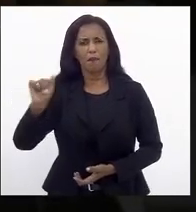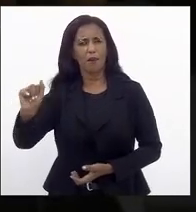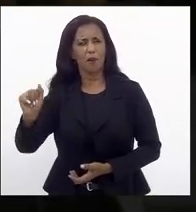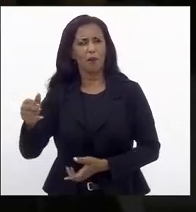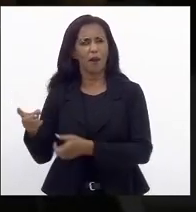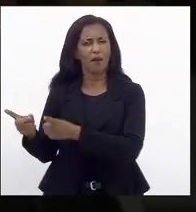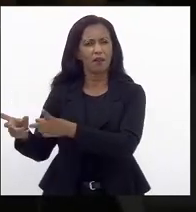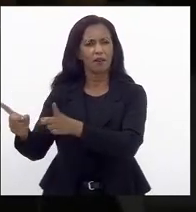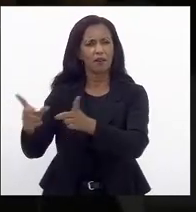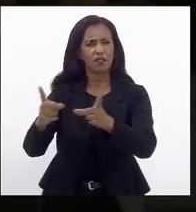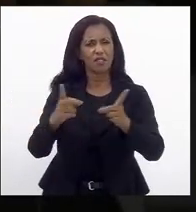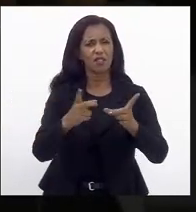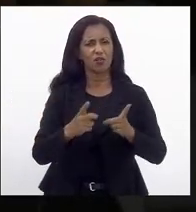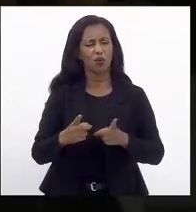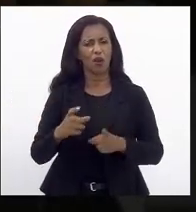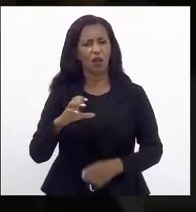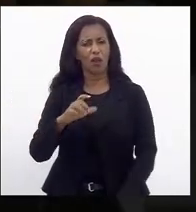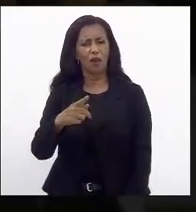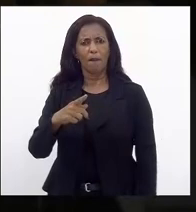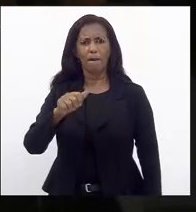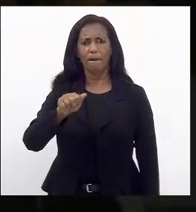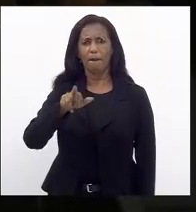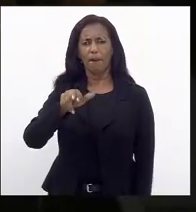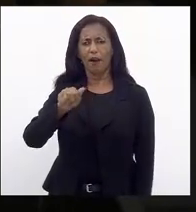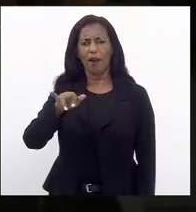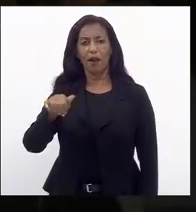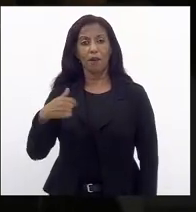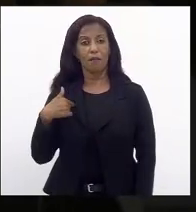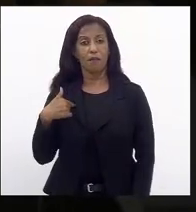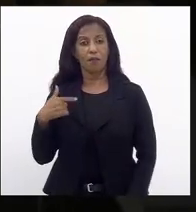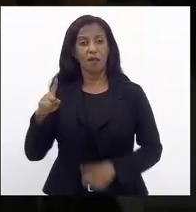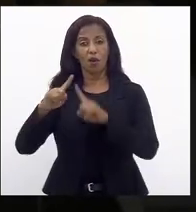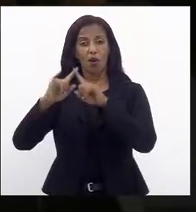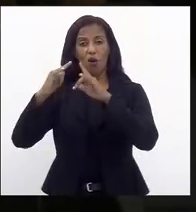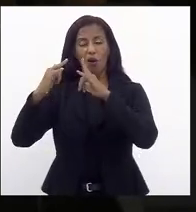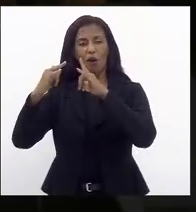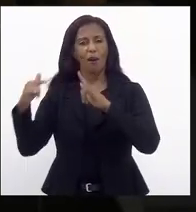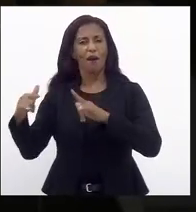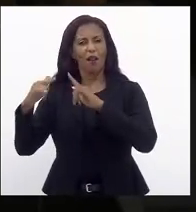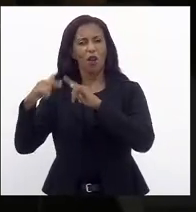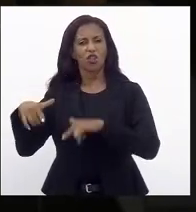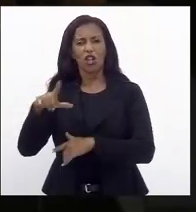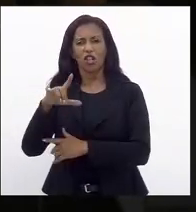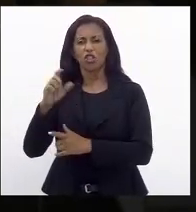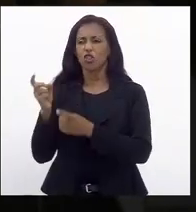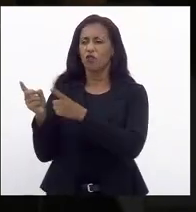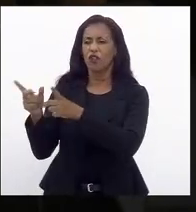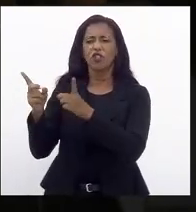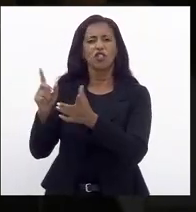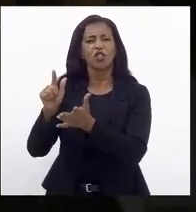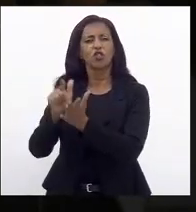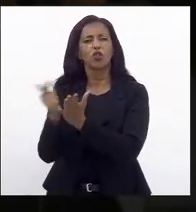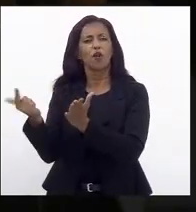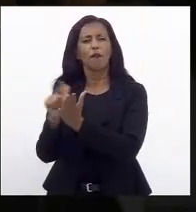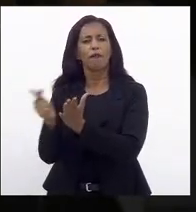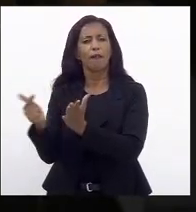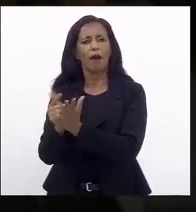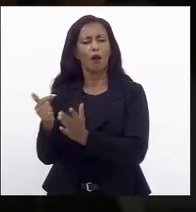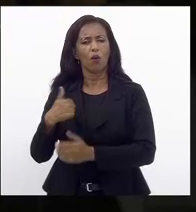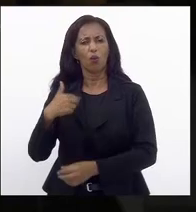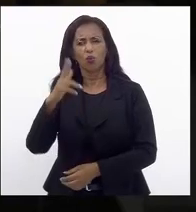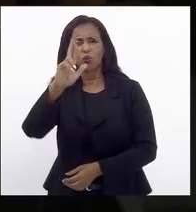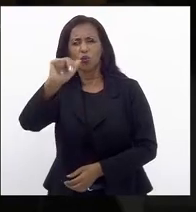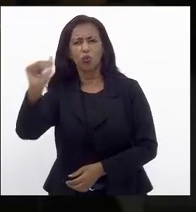comerciante da cidade de Paracambi E desde os 9 eu sou eu fui jornaleiro na cidade desde lá eu nunca tive